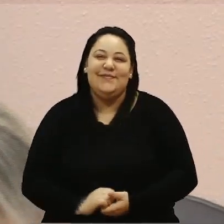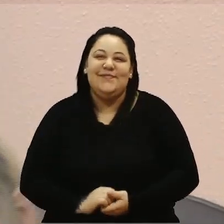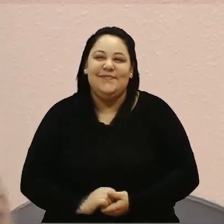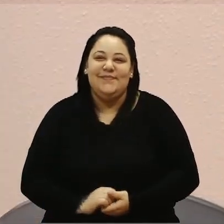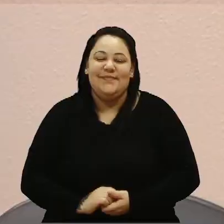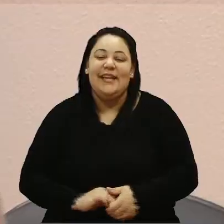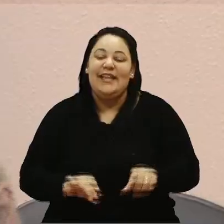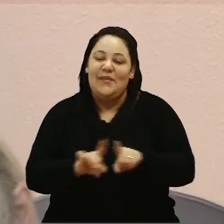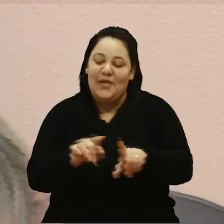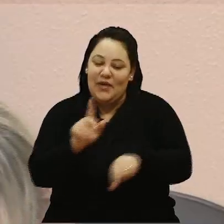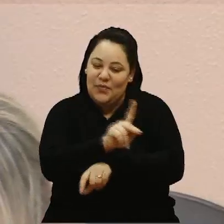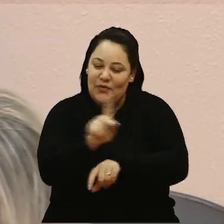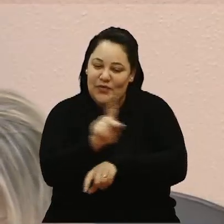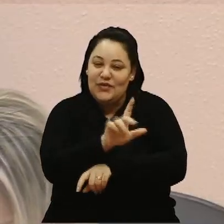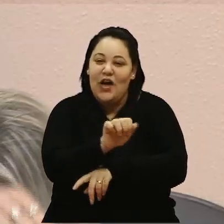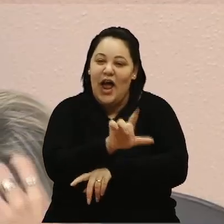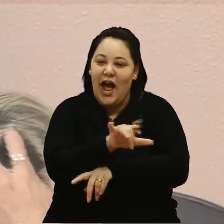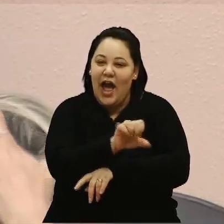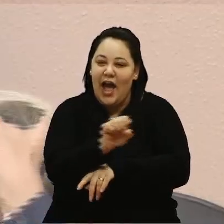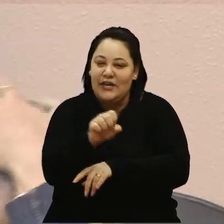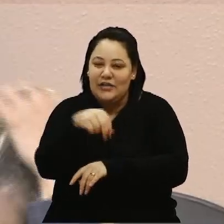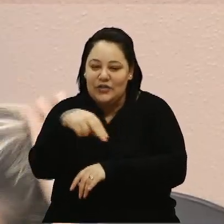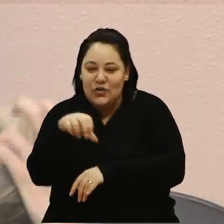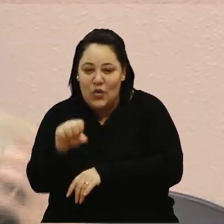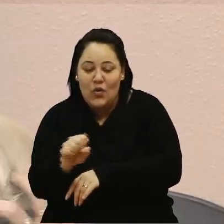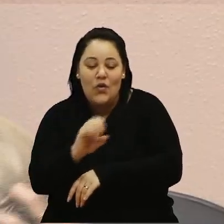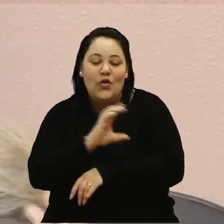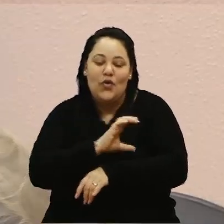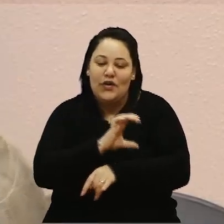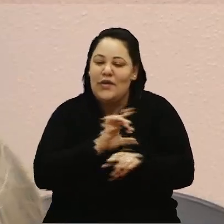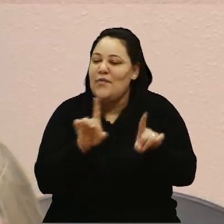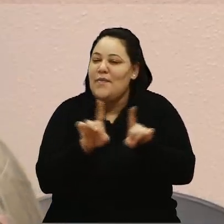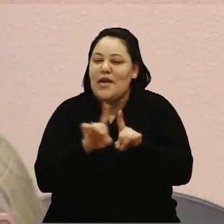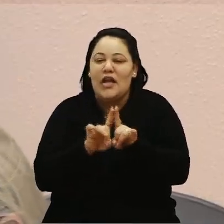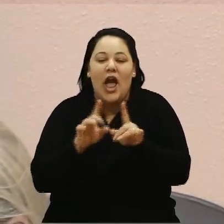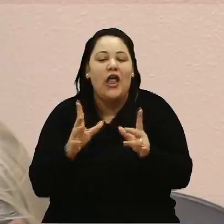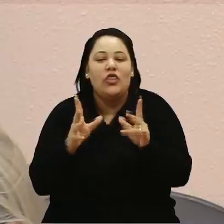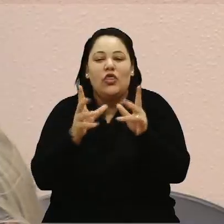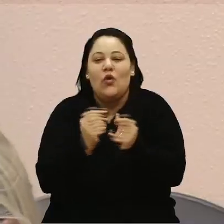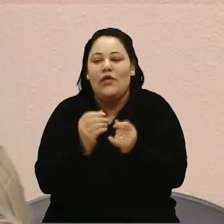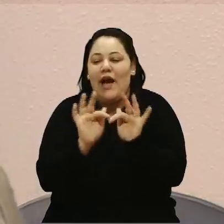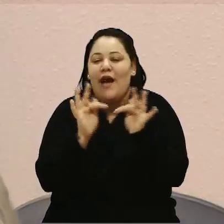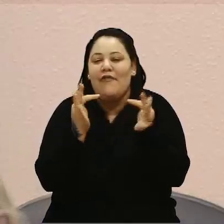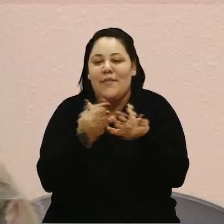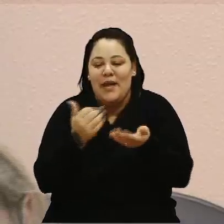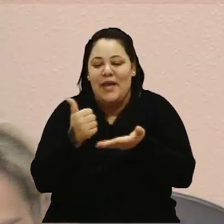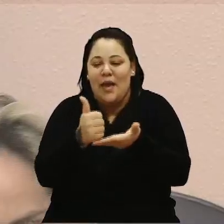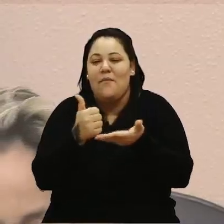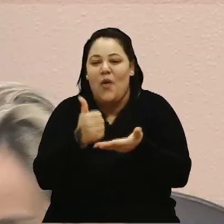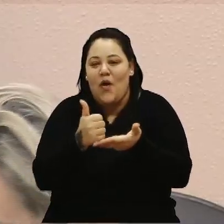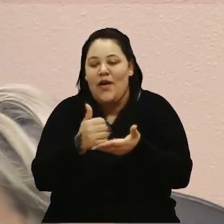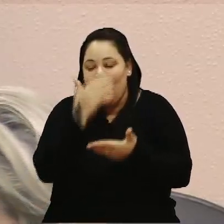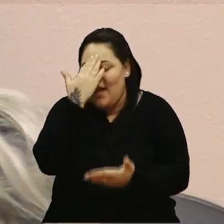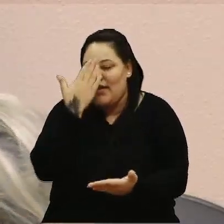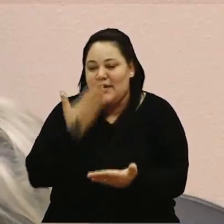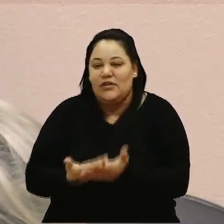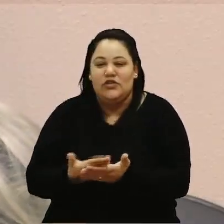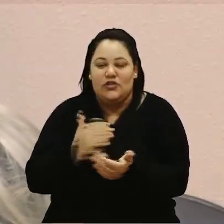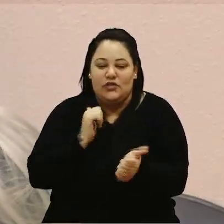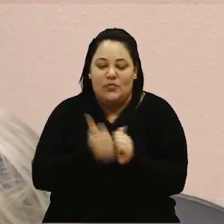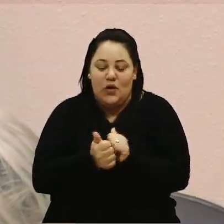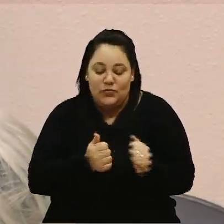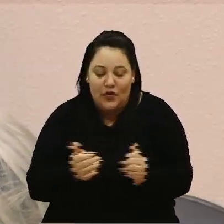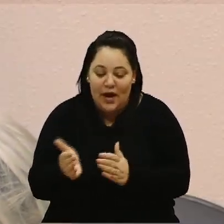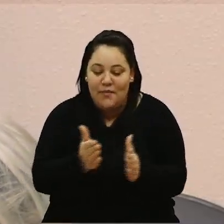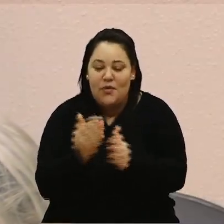treinador Alisson Santos, o coordenador Pitt, e a todos os familiares que apoiam e acreditam no esporte como caminho para o